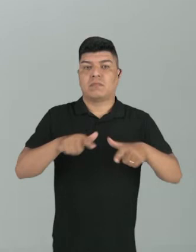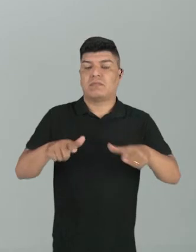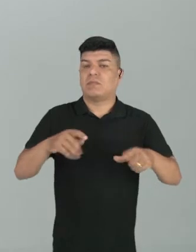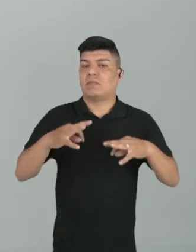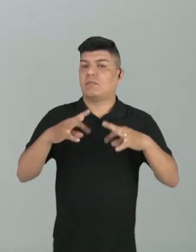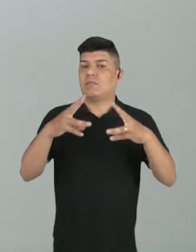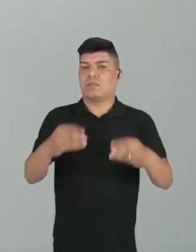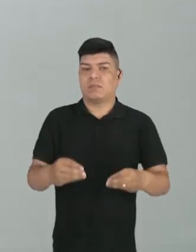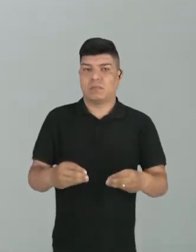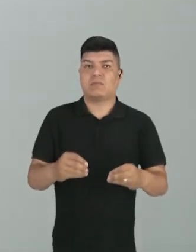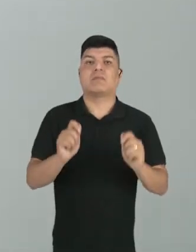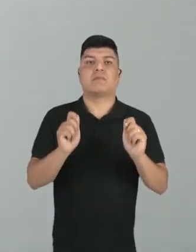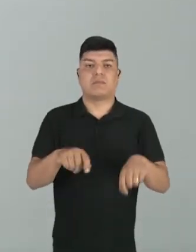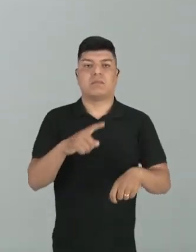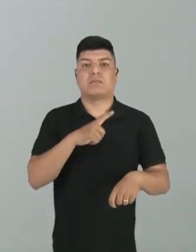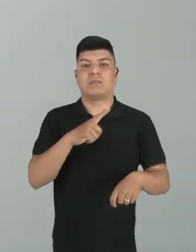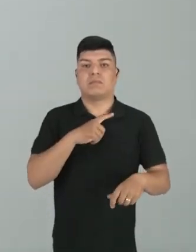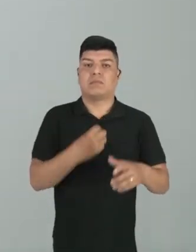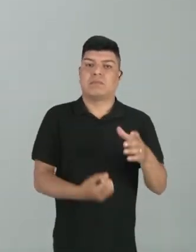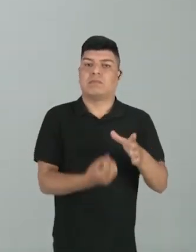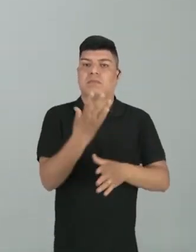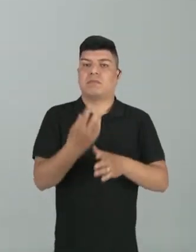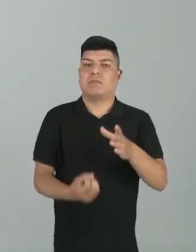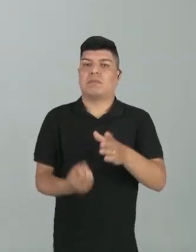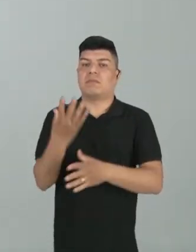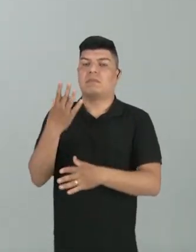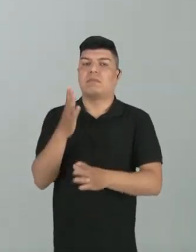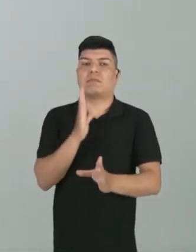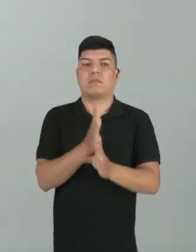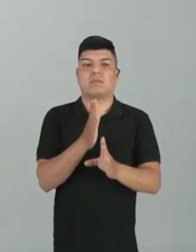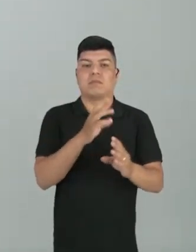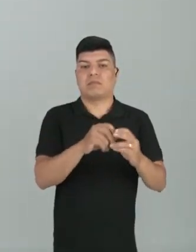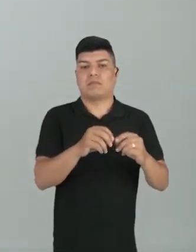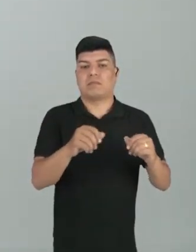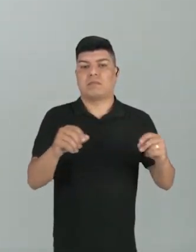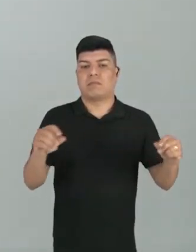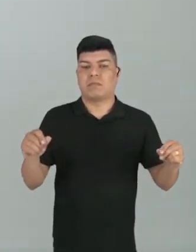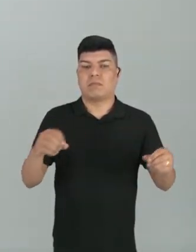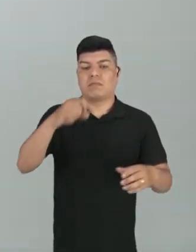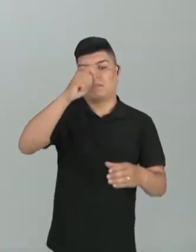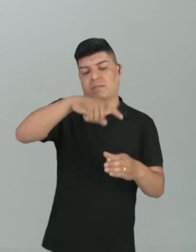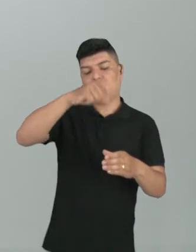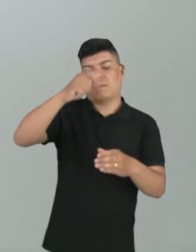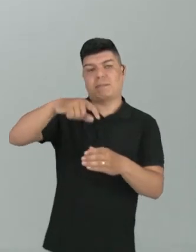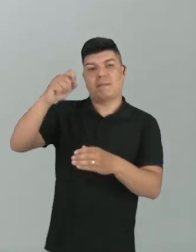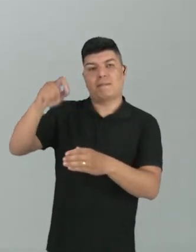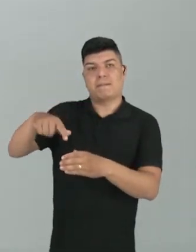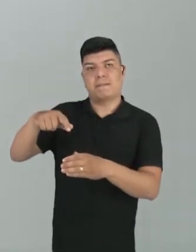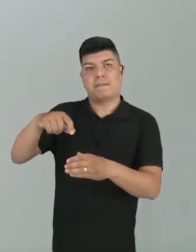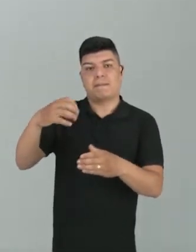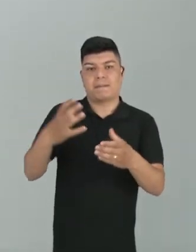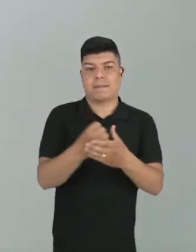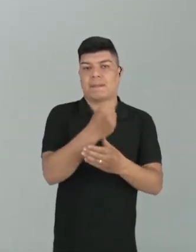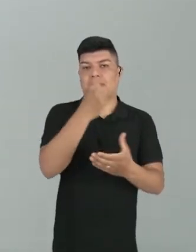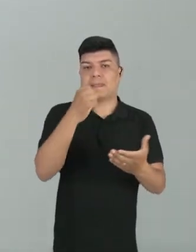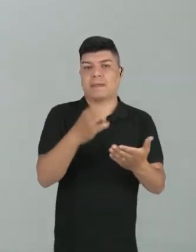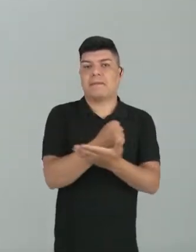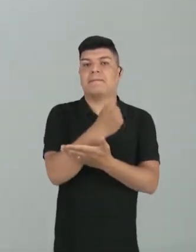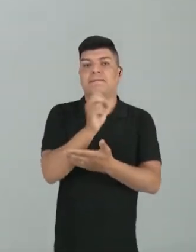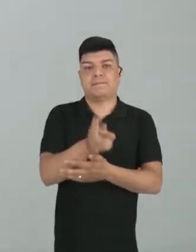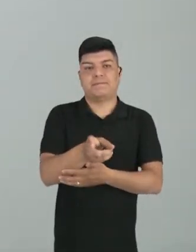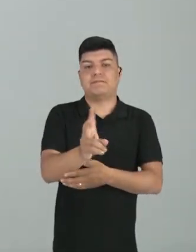tudo aquilo que poderia ser produzido através da terra, as plantações, as colheitas e